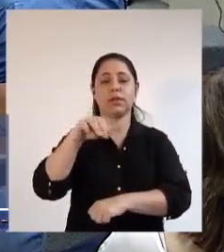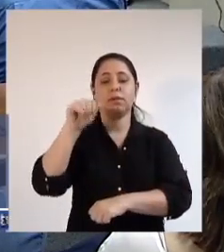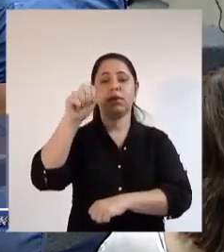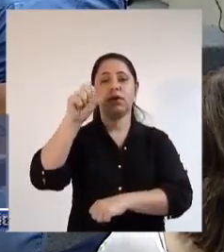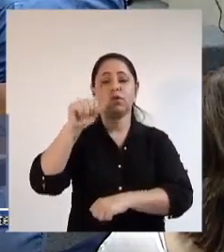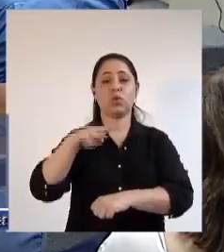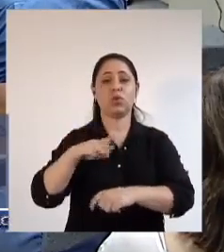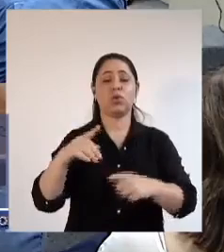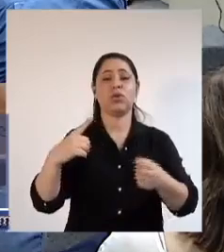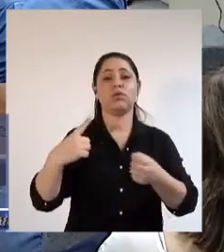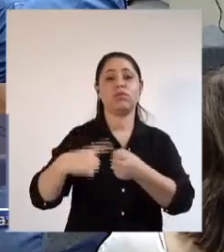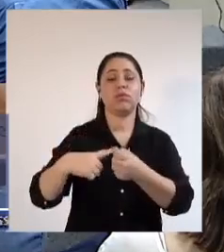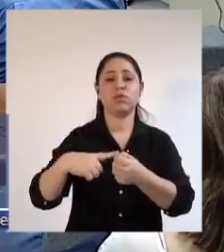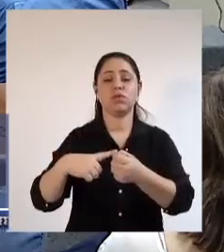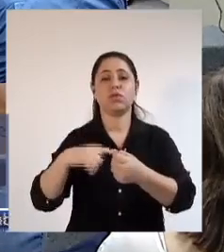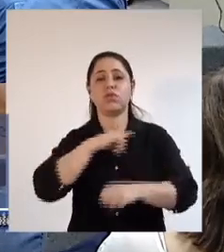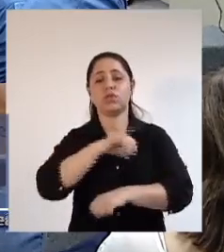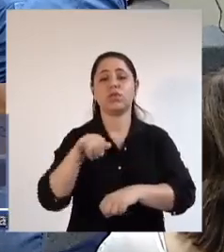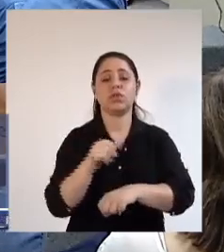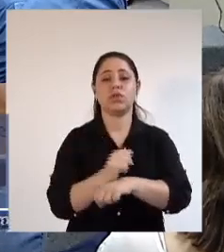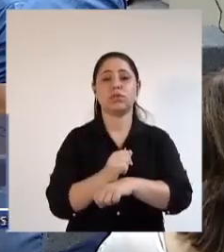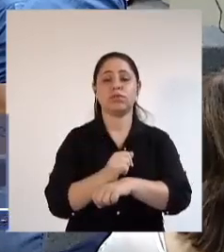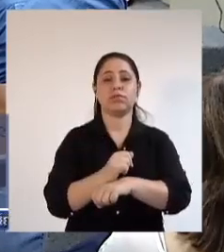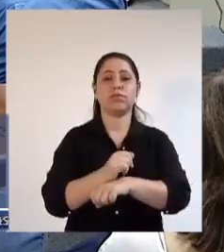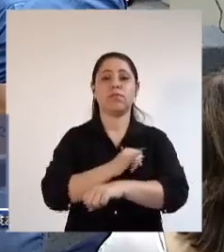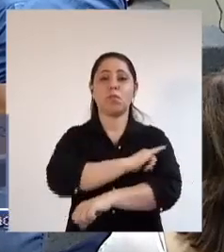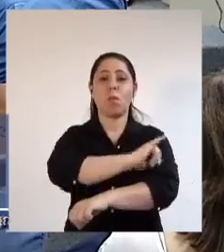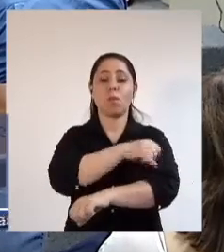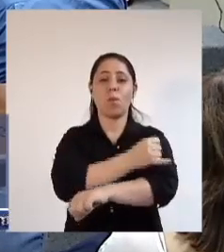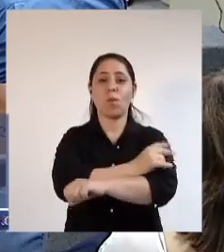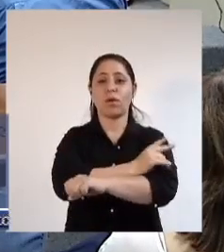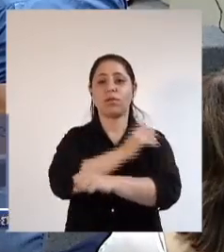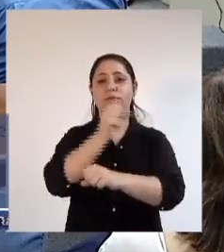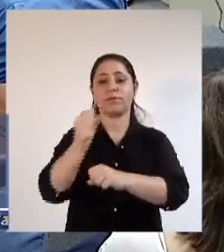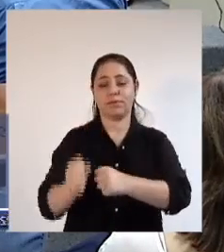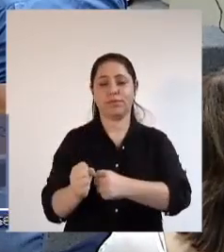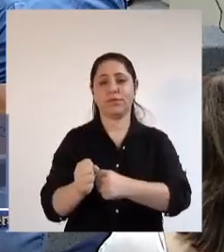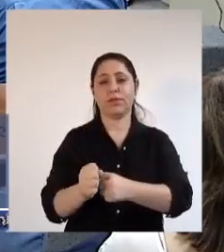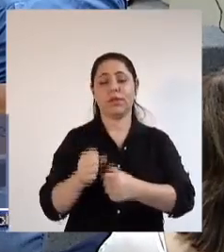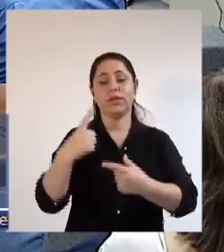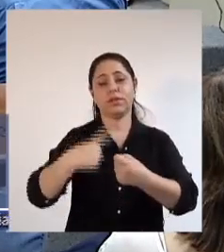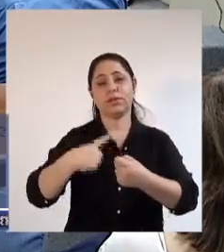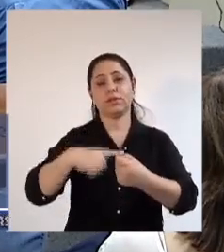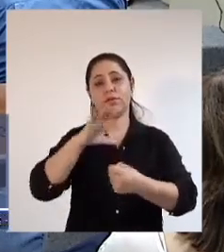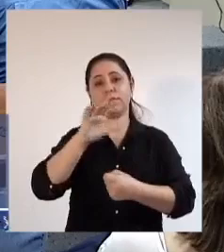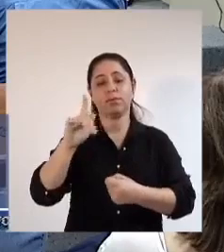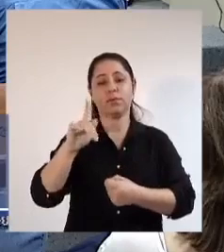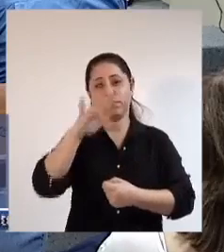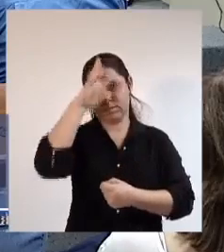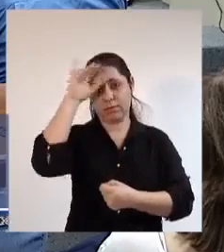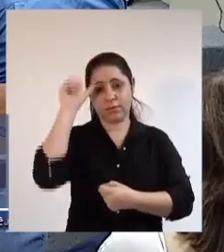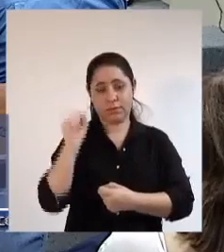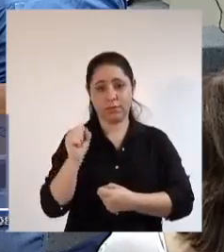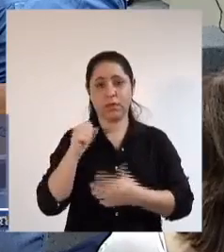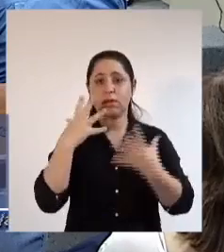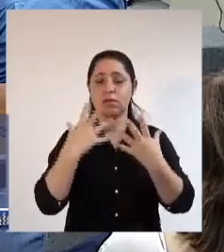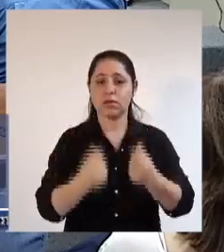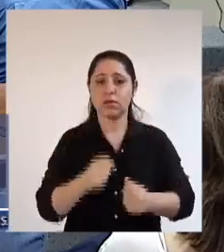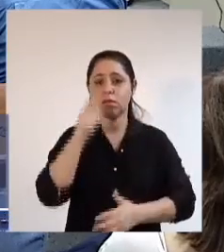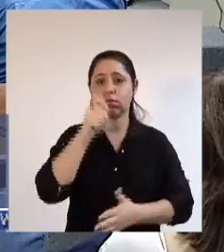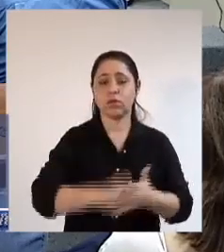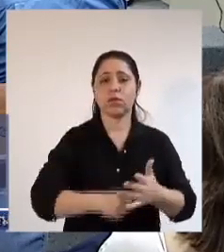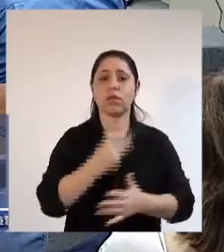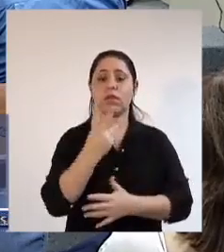jardim veraneio parque dos poderes bloco 9 nesta cidade de campo grande mato grosso do sul tomam posse para o mandato